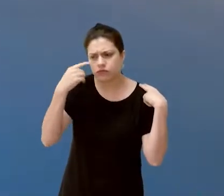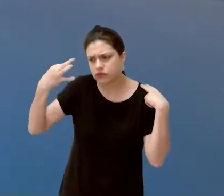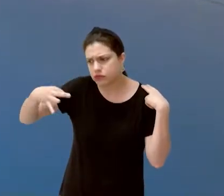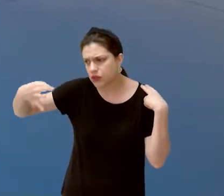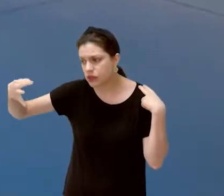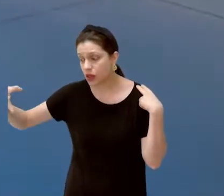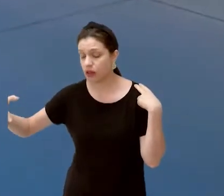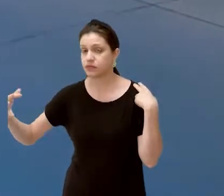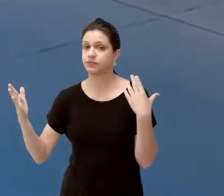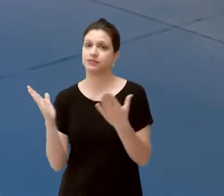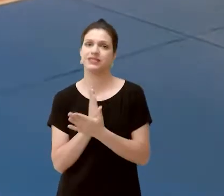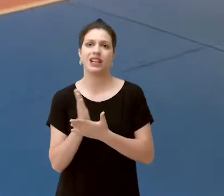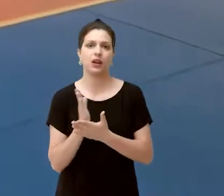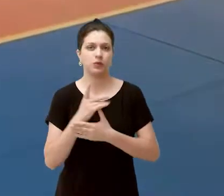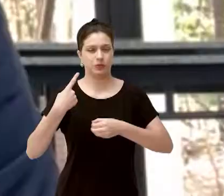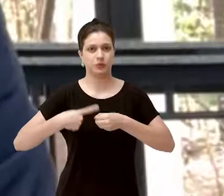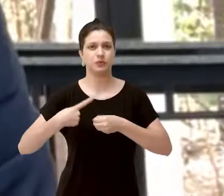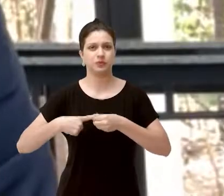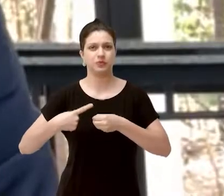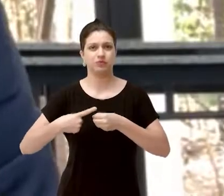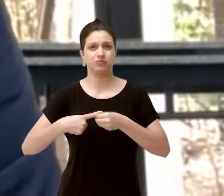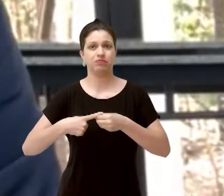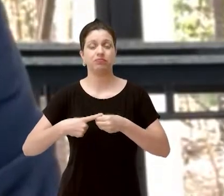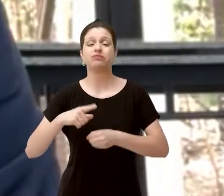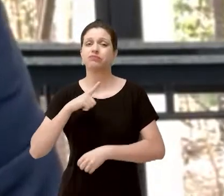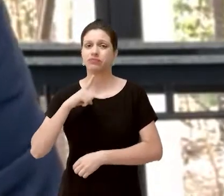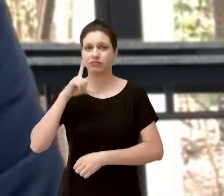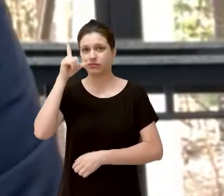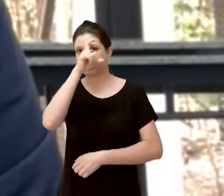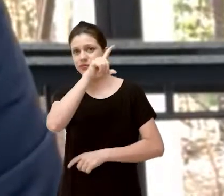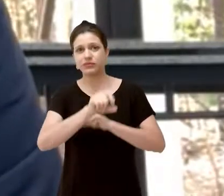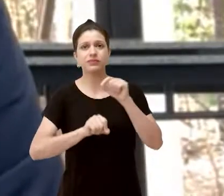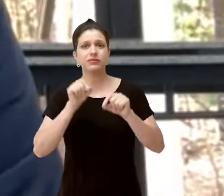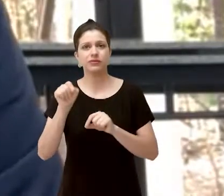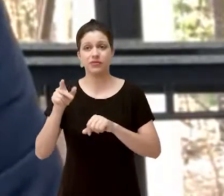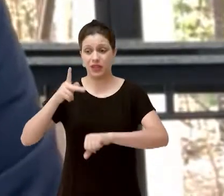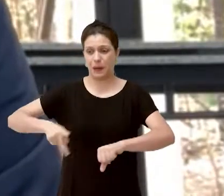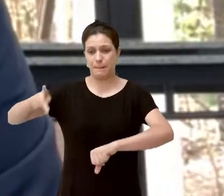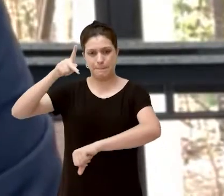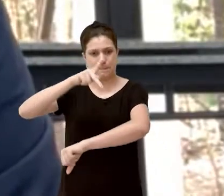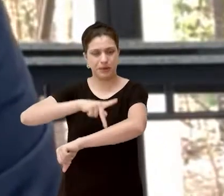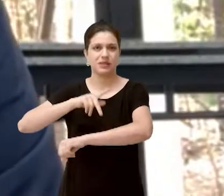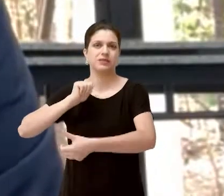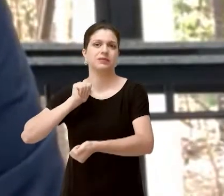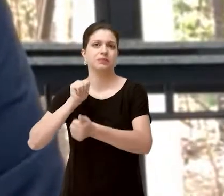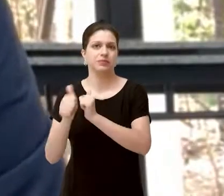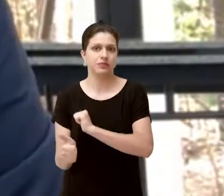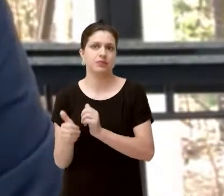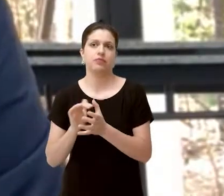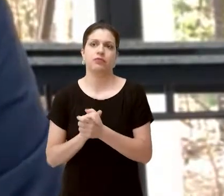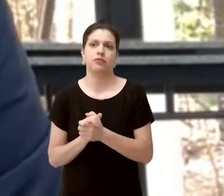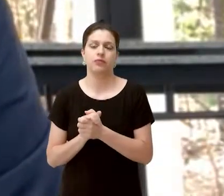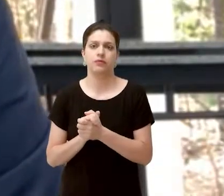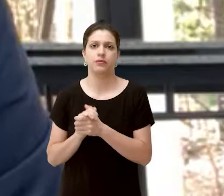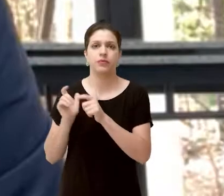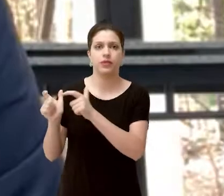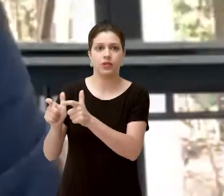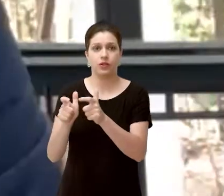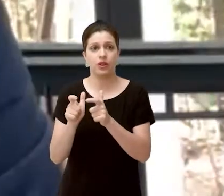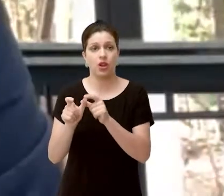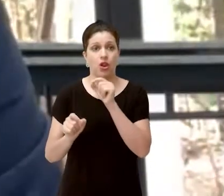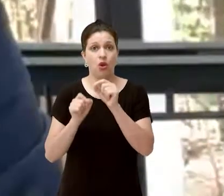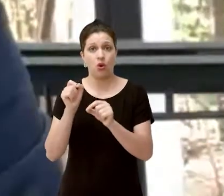atestar a medição das marcações. Em alguns municípios nós temos dificuldades em praças esportivas,